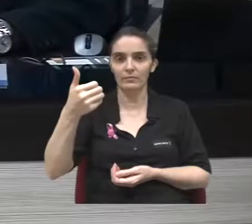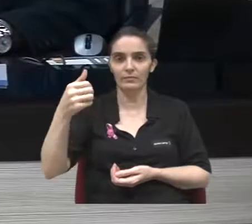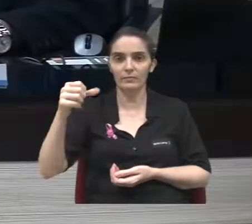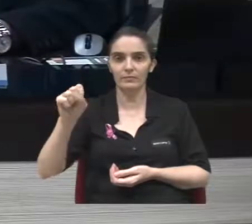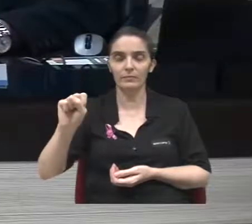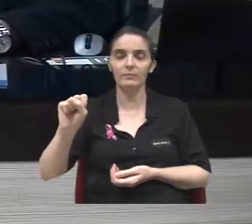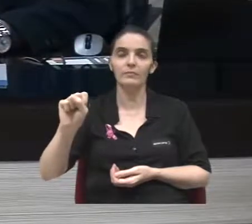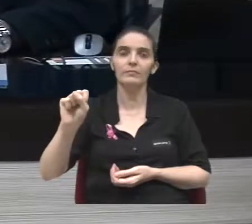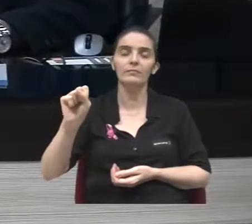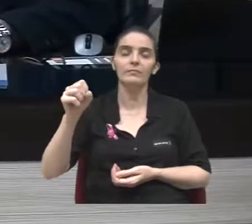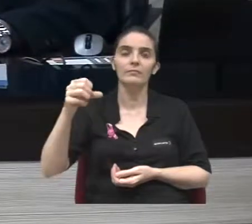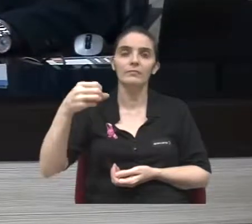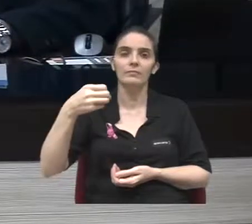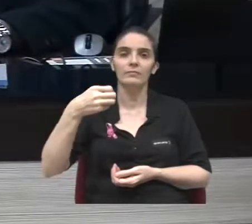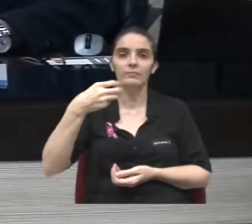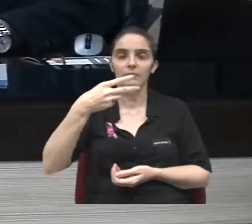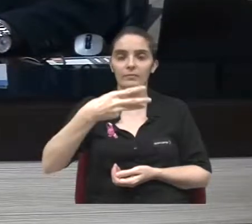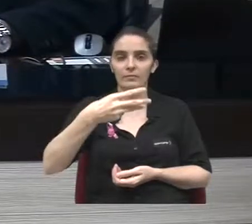3618/19.